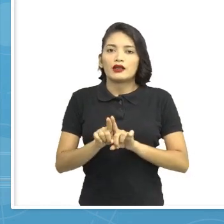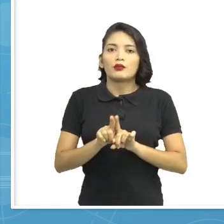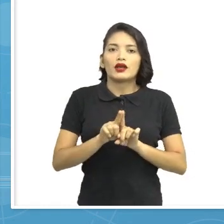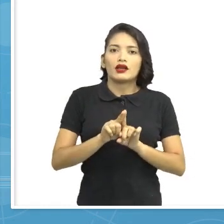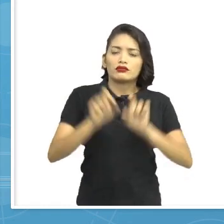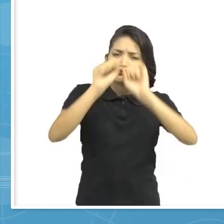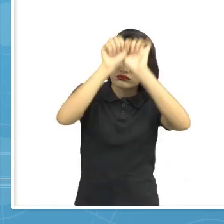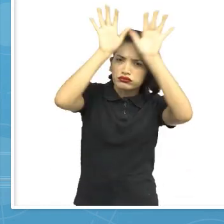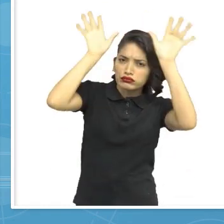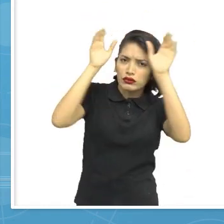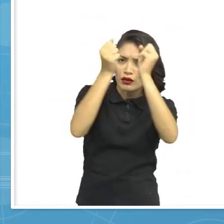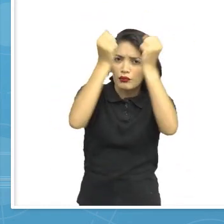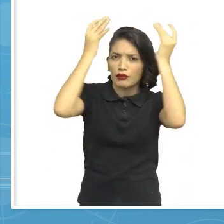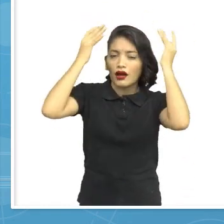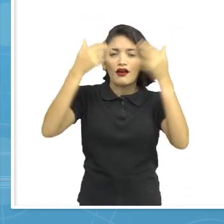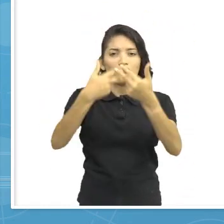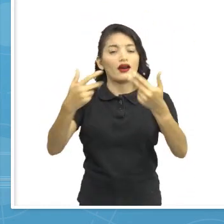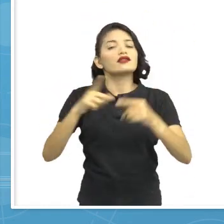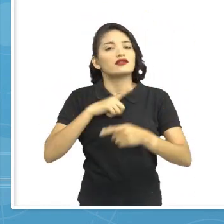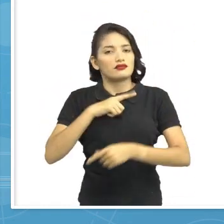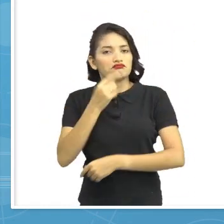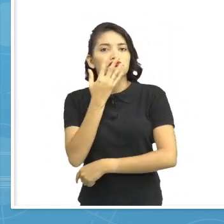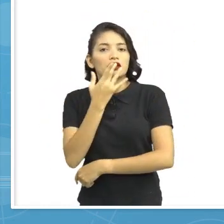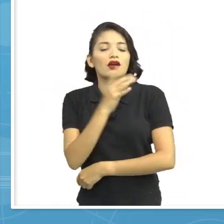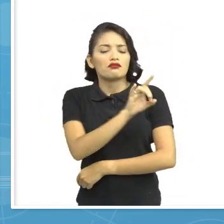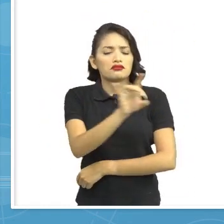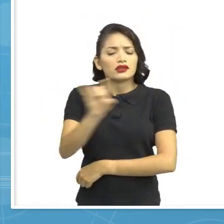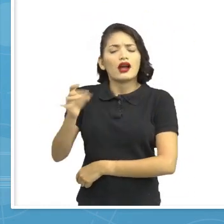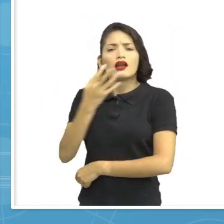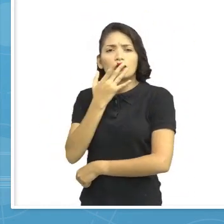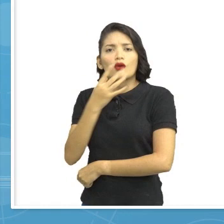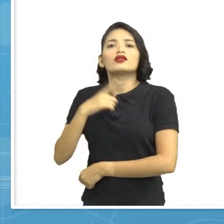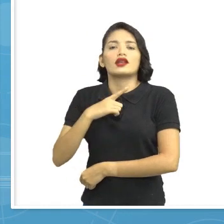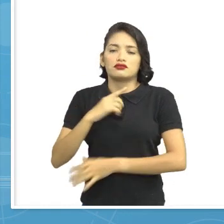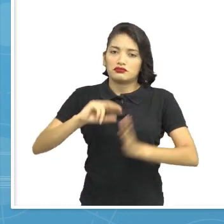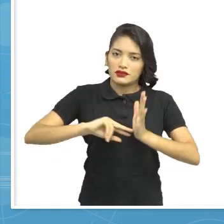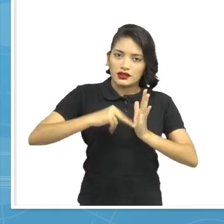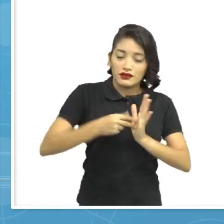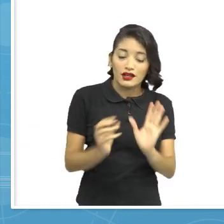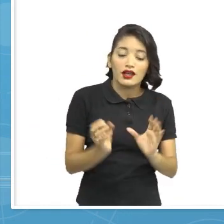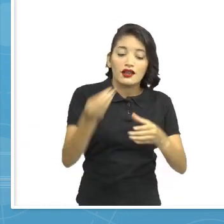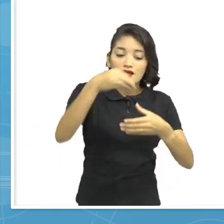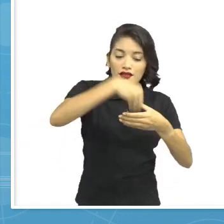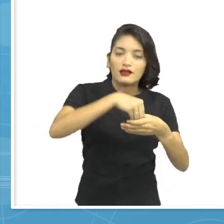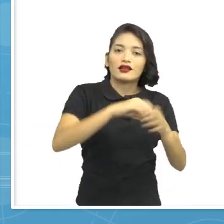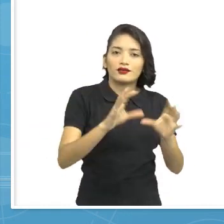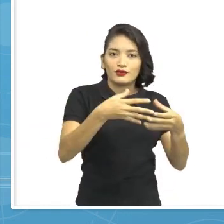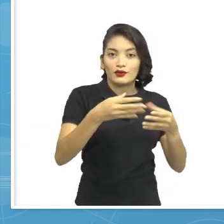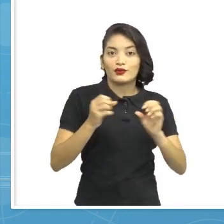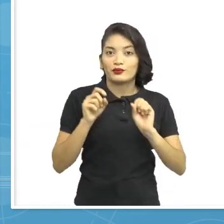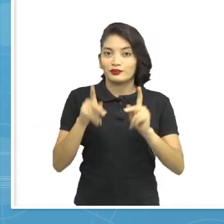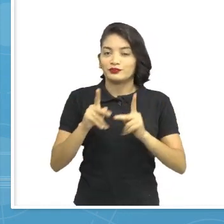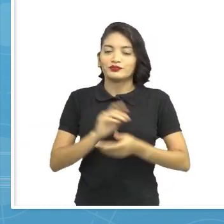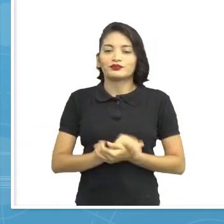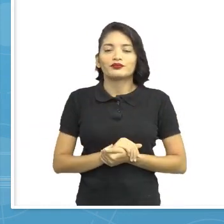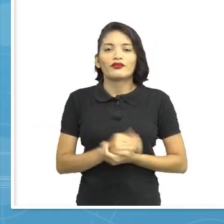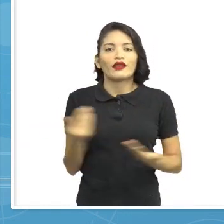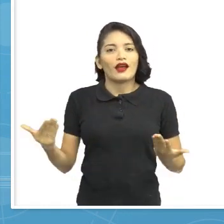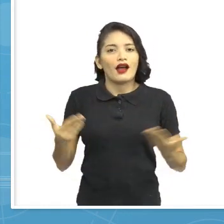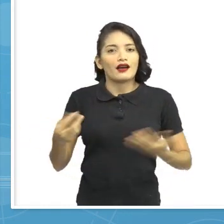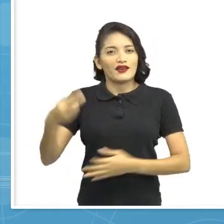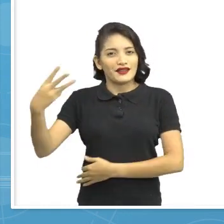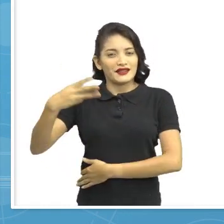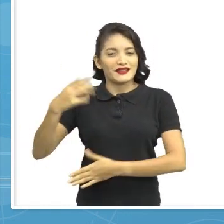nós vimos, né, também temos as cores. Cada cor, ela tem um significado dentro da sua etnia, ok? Então, vamos agora para a